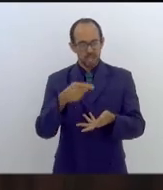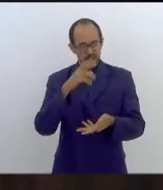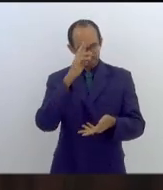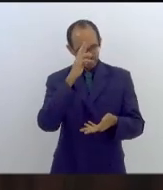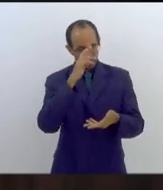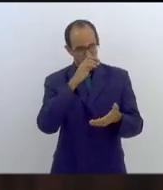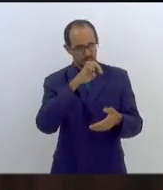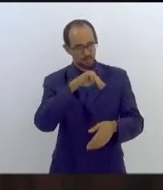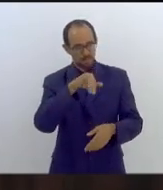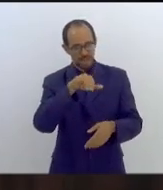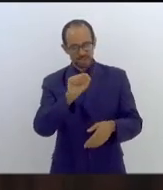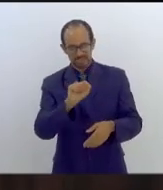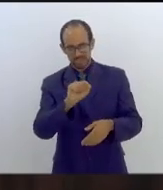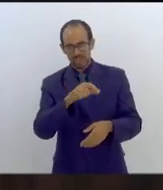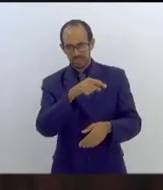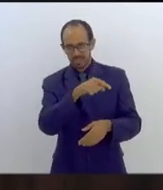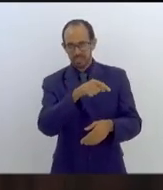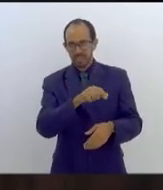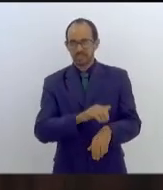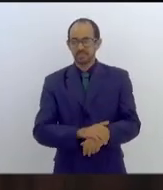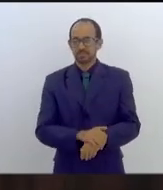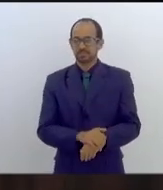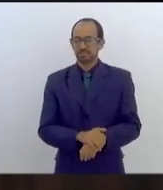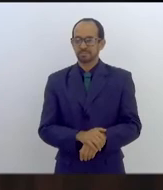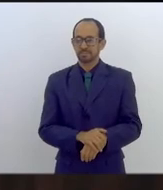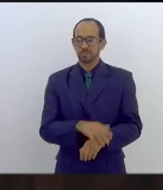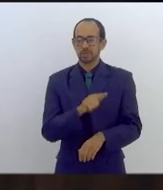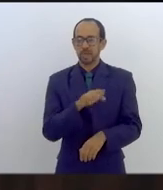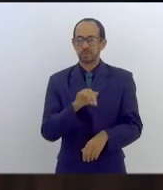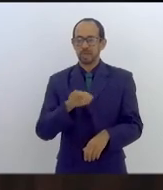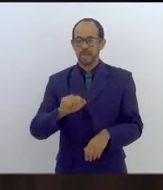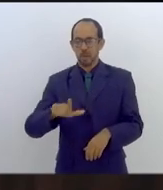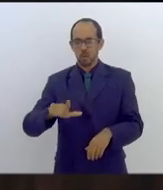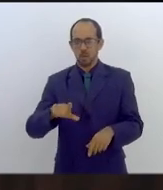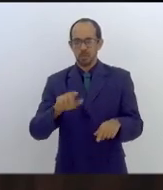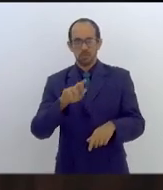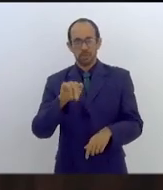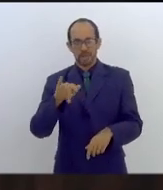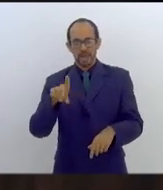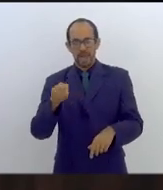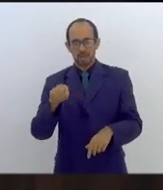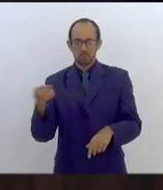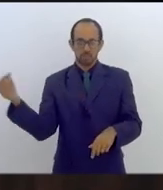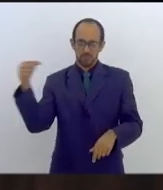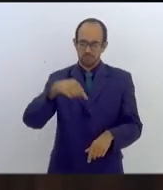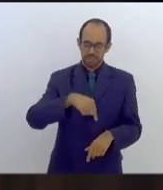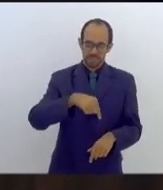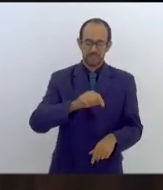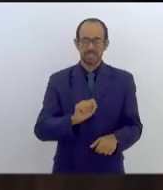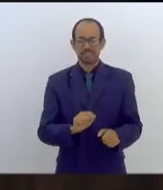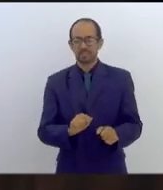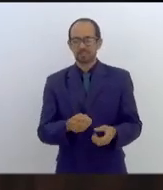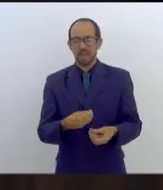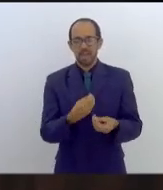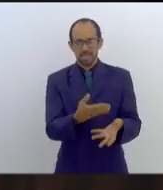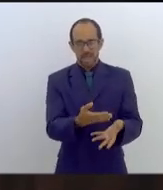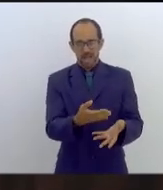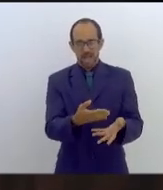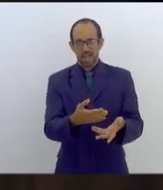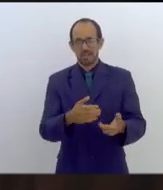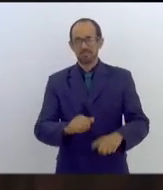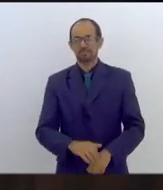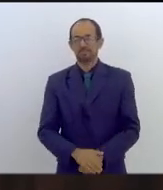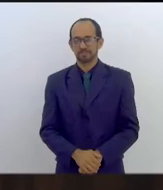senhora Márcia chulé e Gabriel e o Ricardo para estarem aqui para entregar